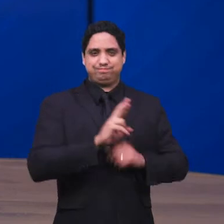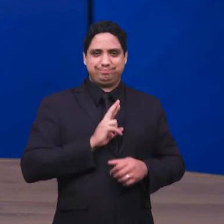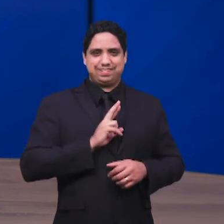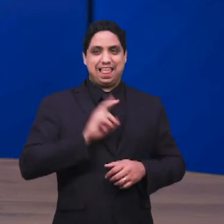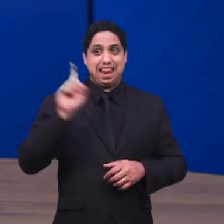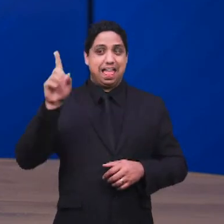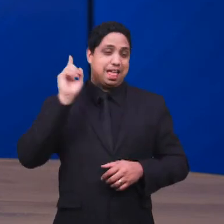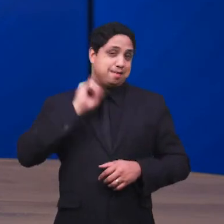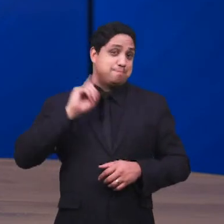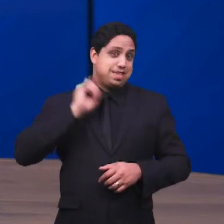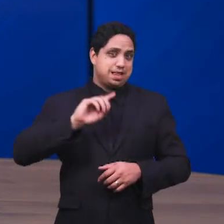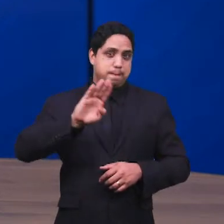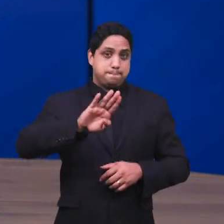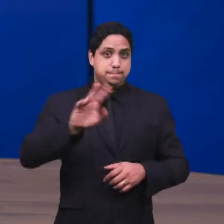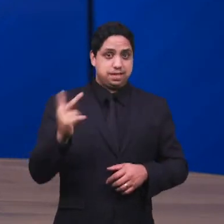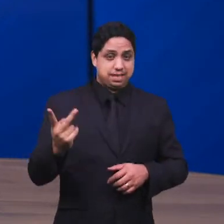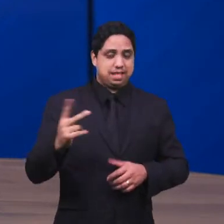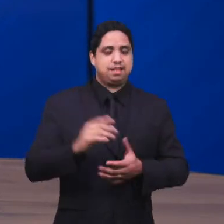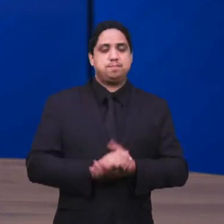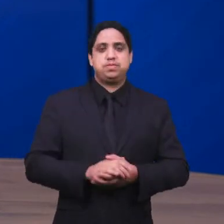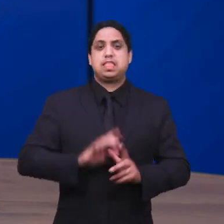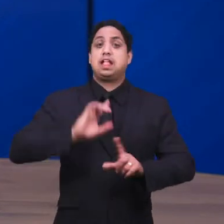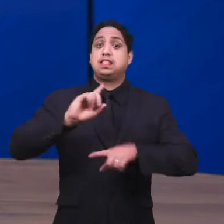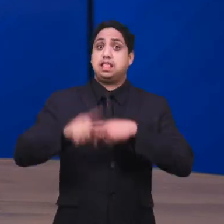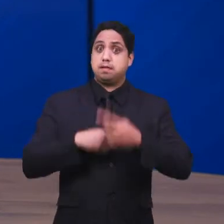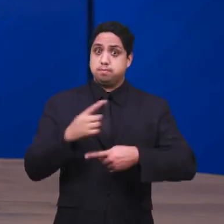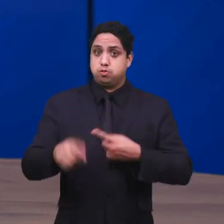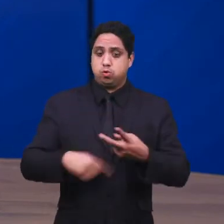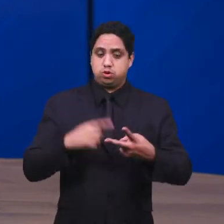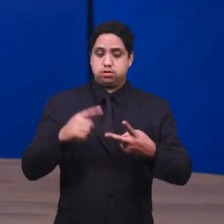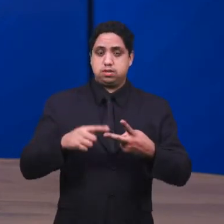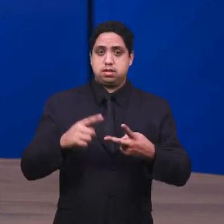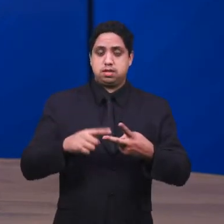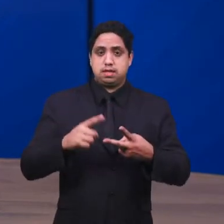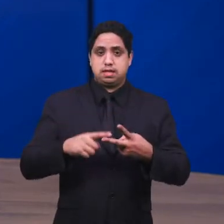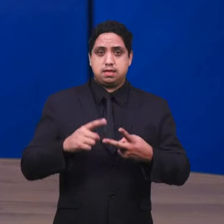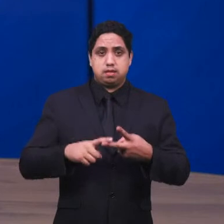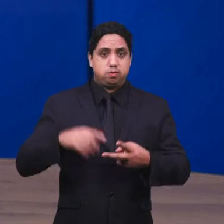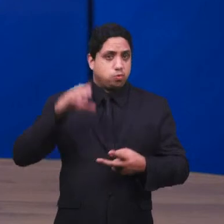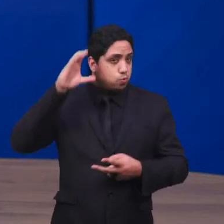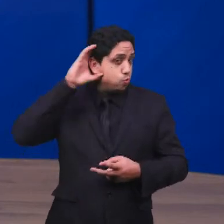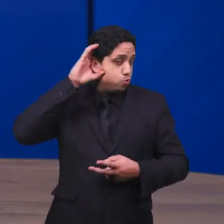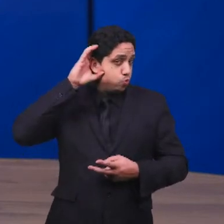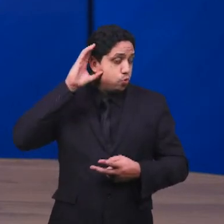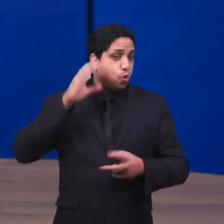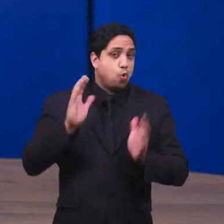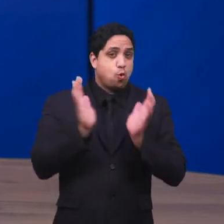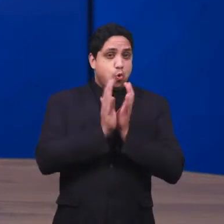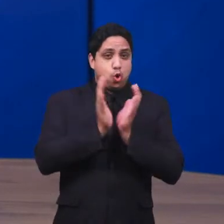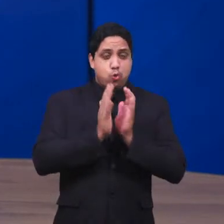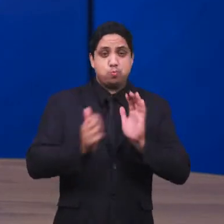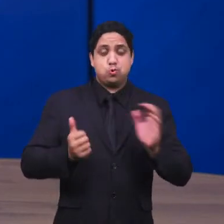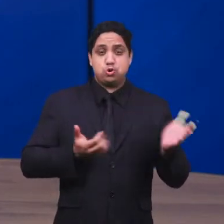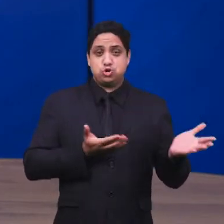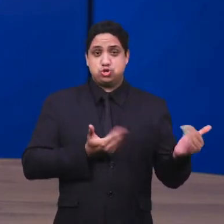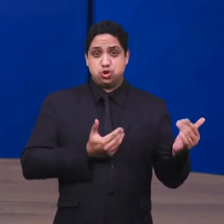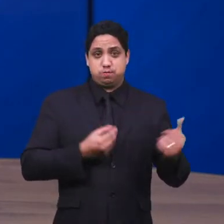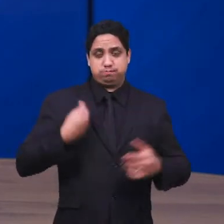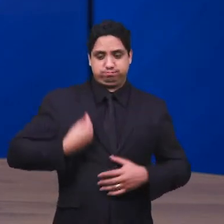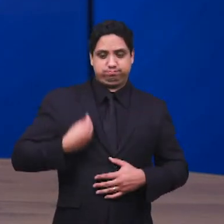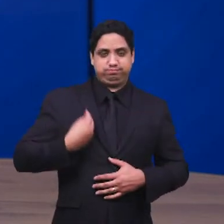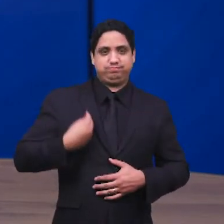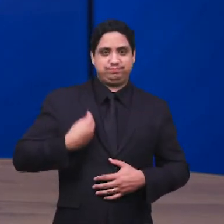lá de Belo Horizonte. Ele vai dar uma primeira resposta e logo depois vamos para o estado do Mato Grosso, onde ali um grupo de jovens